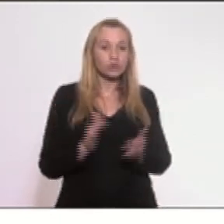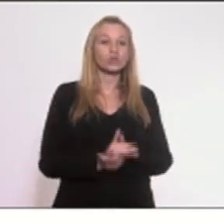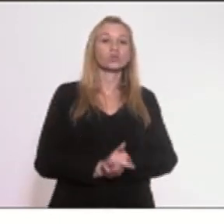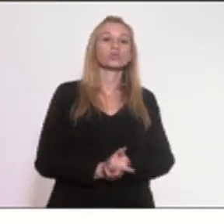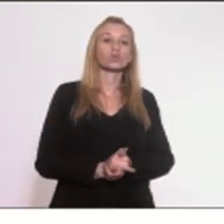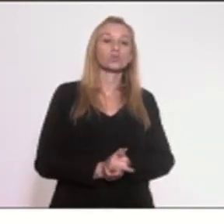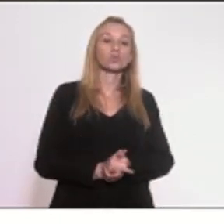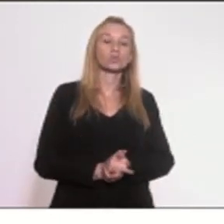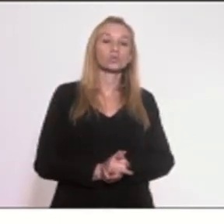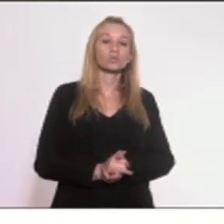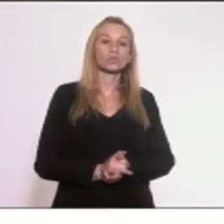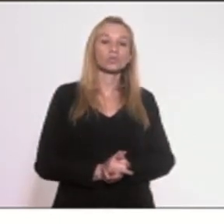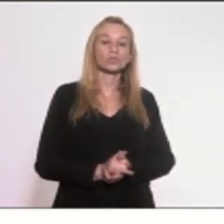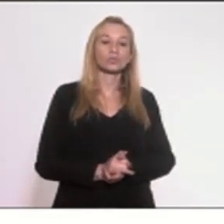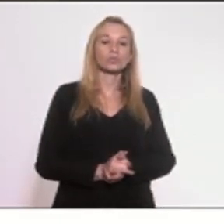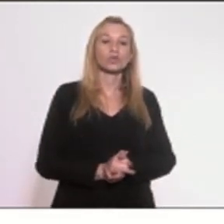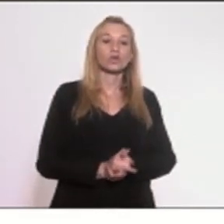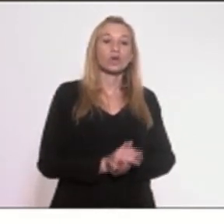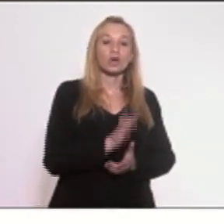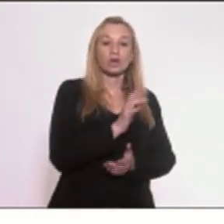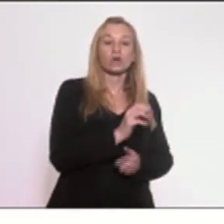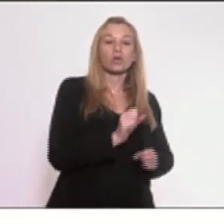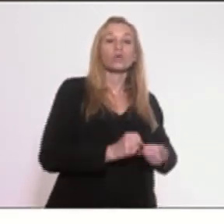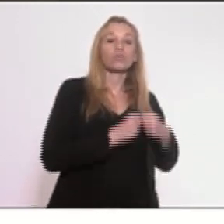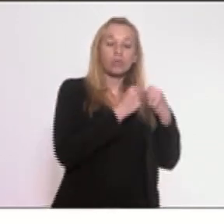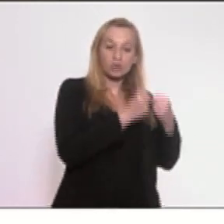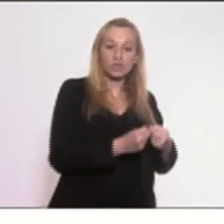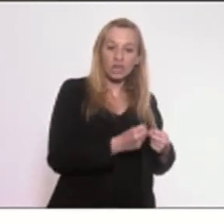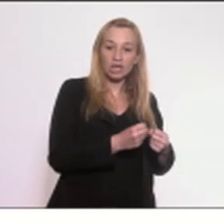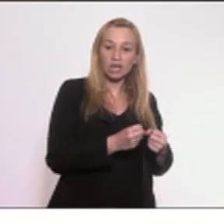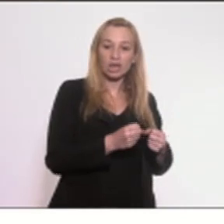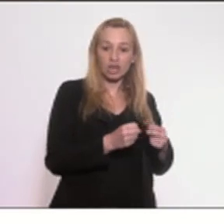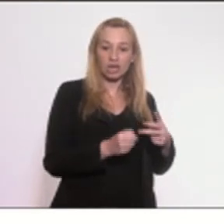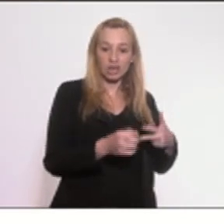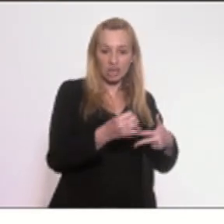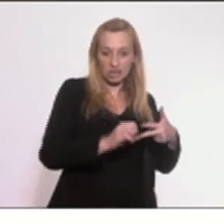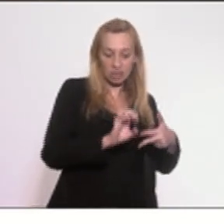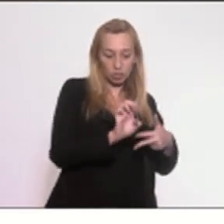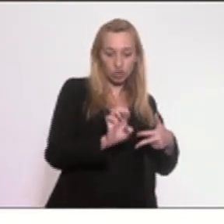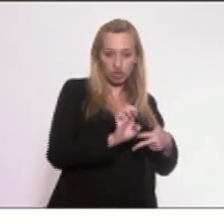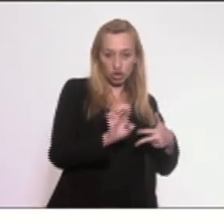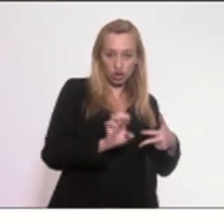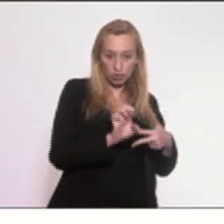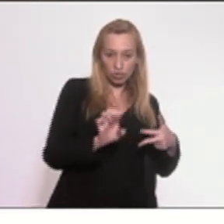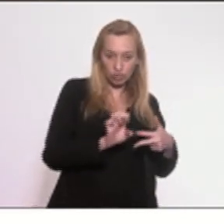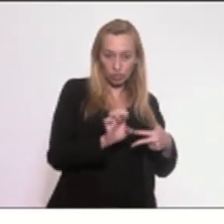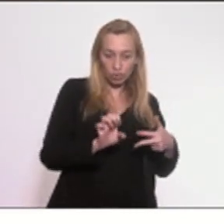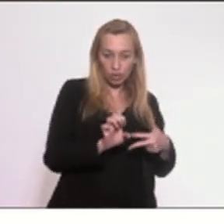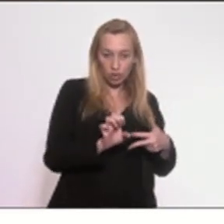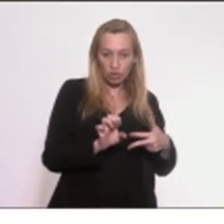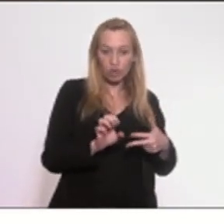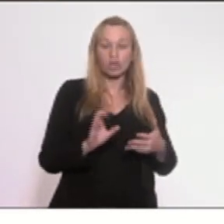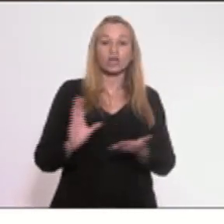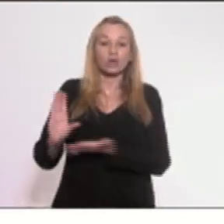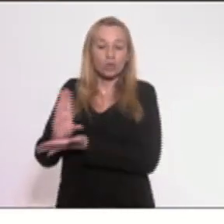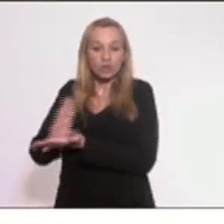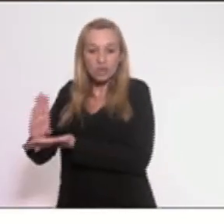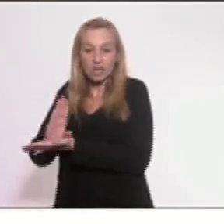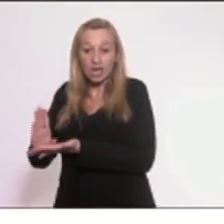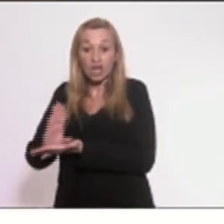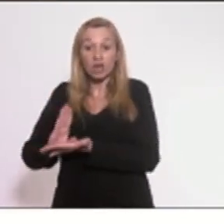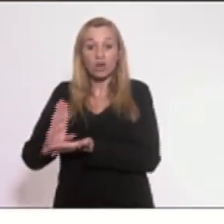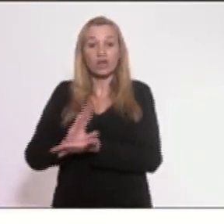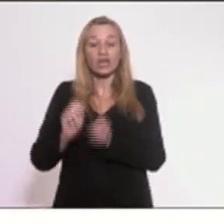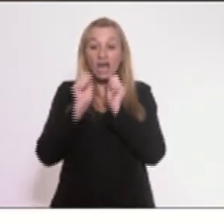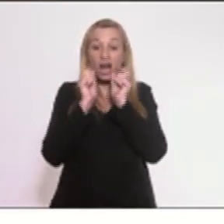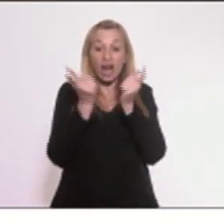Supervisão do Regime de Recuperação Fiscal e o Poder Executivo, e fazer com que a Alerj possa acompanhar de perto esse acordo e